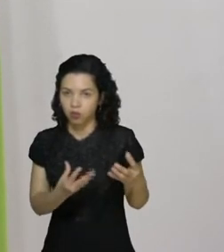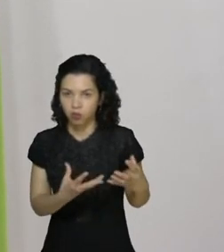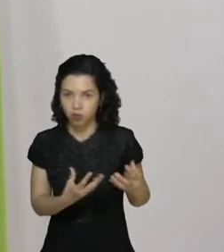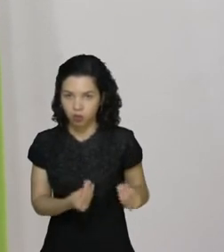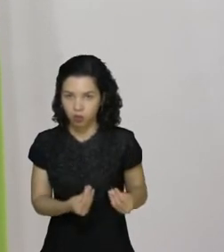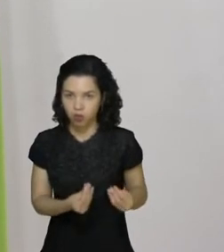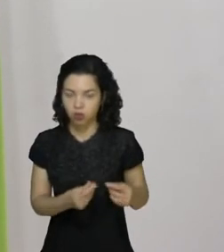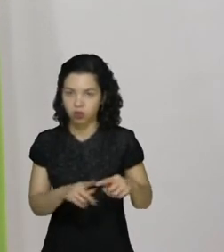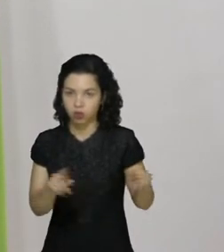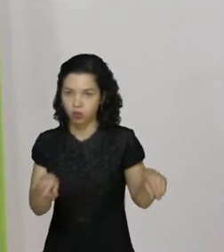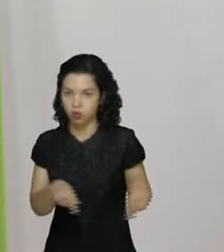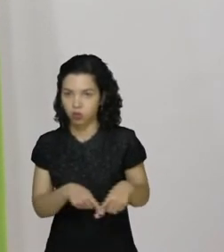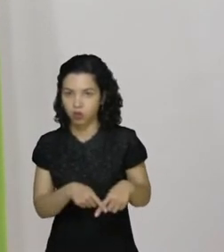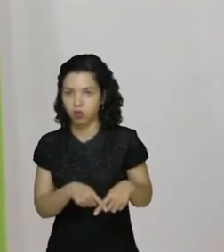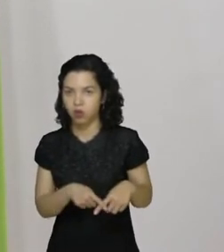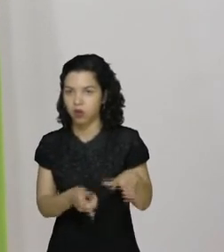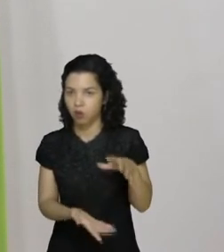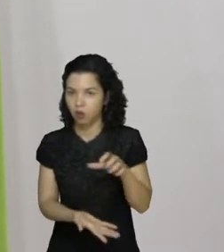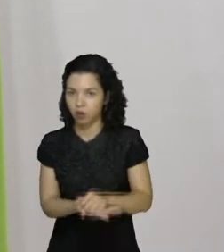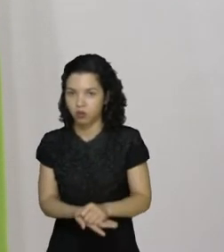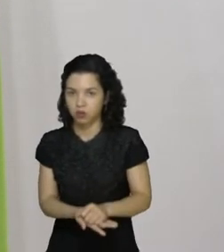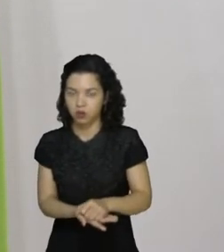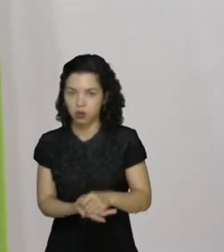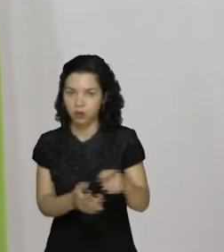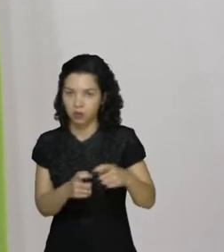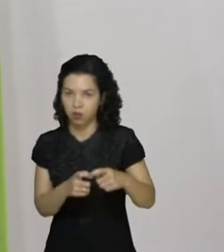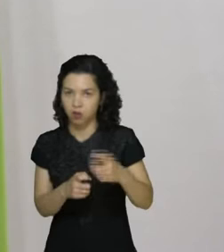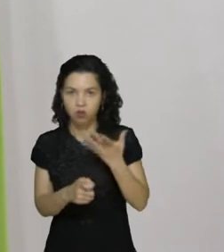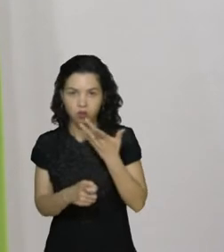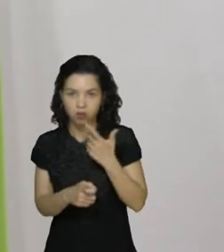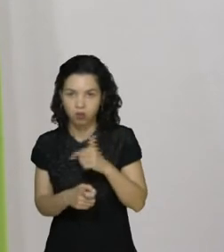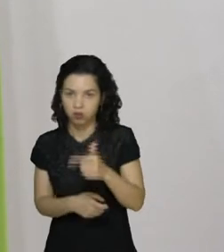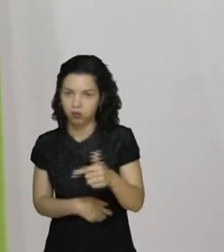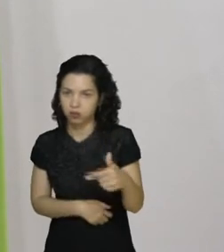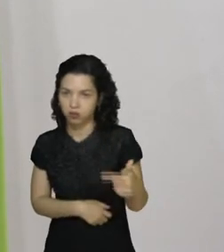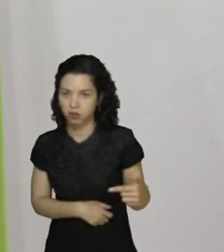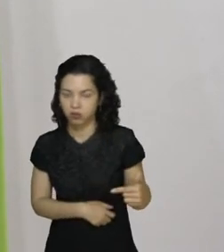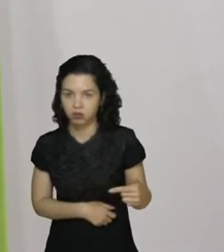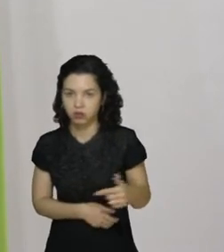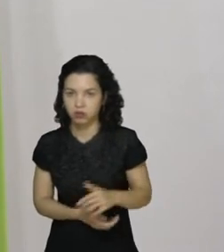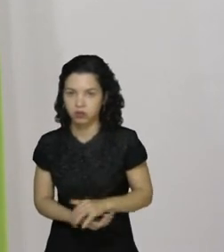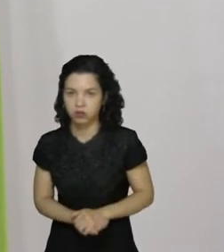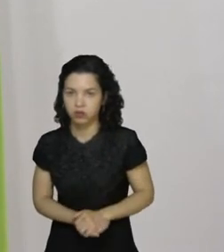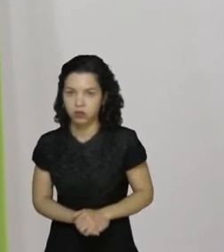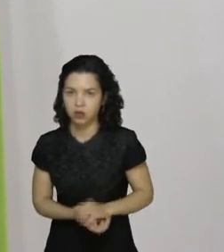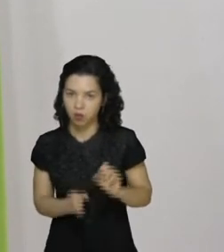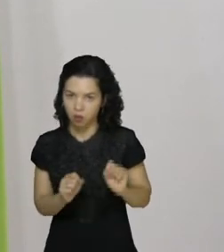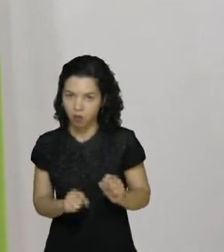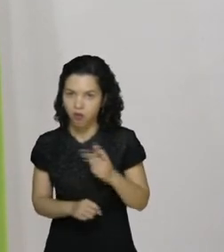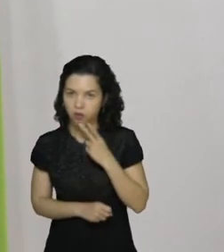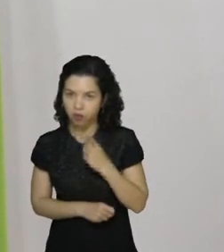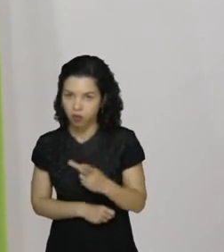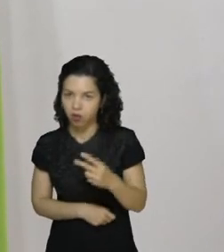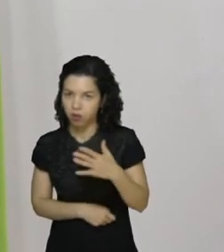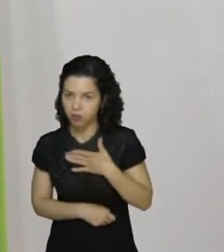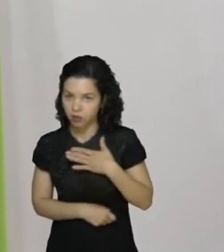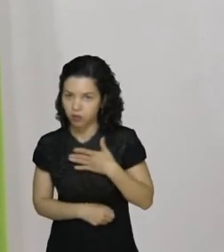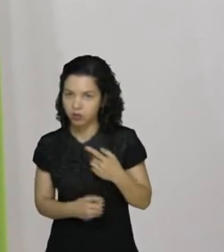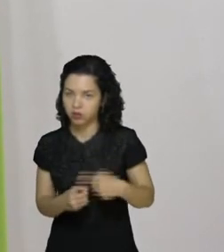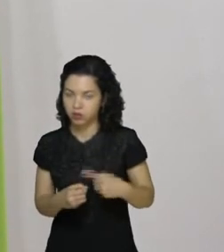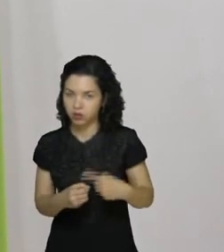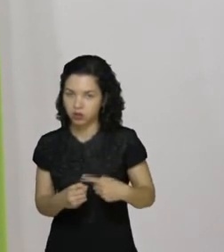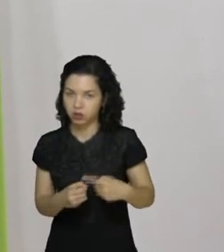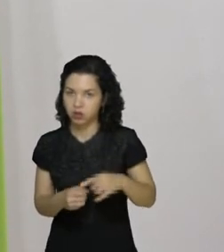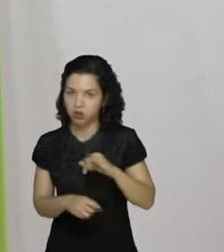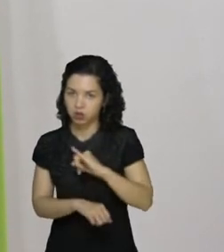Milton Albus, com pediatras, em pronto-socorro pediátrico. Eu posso dizer isso, inclusive, na minha cidade, Jaraguá